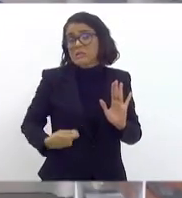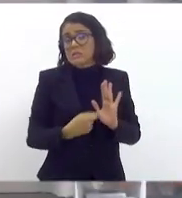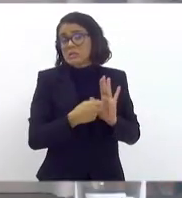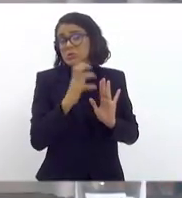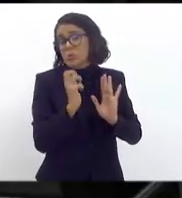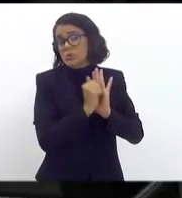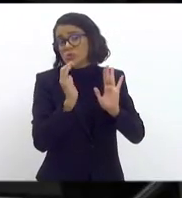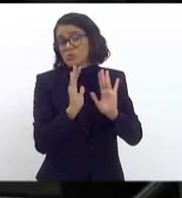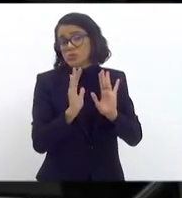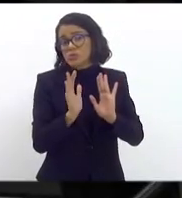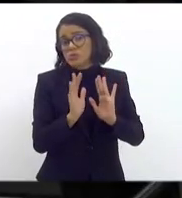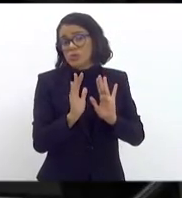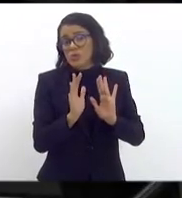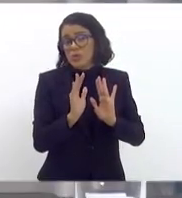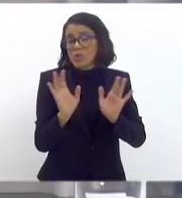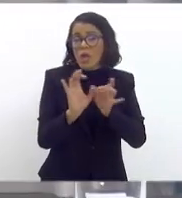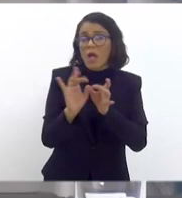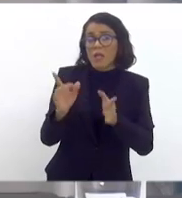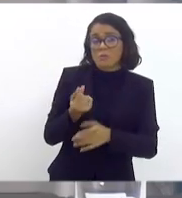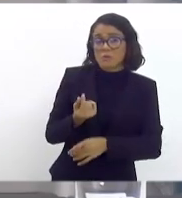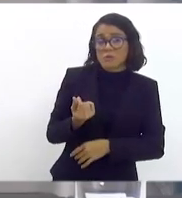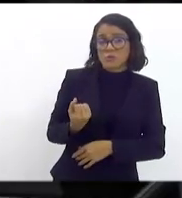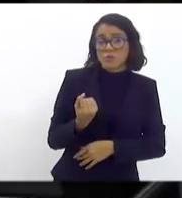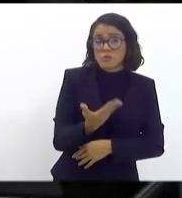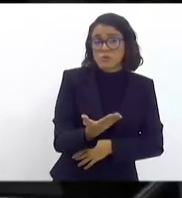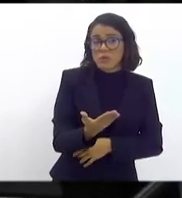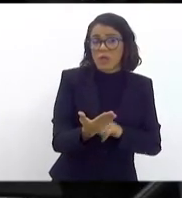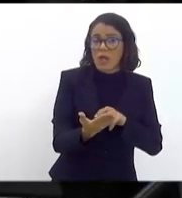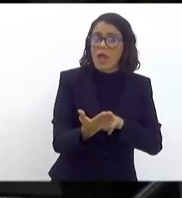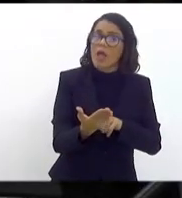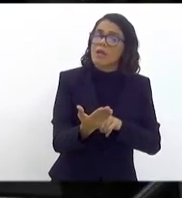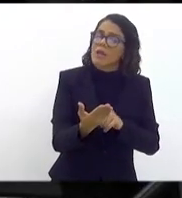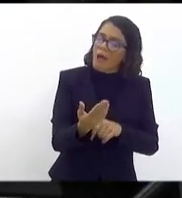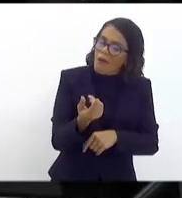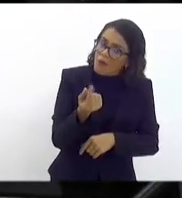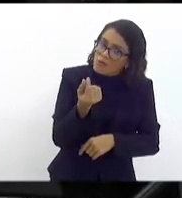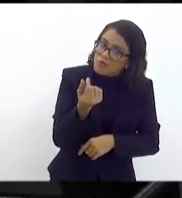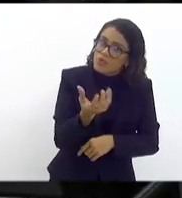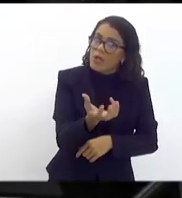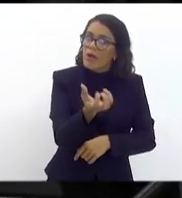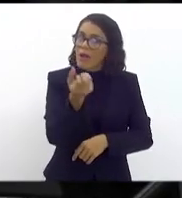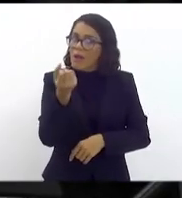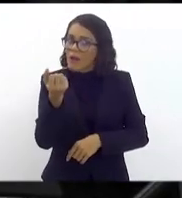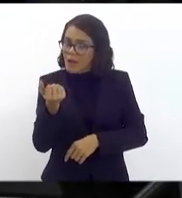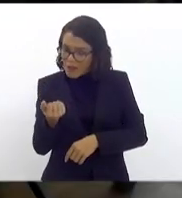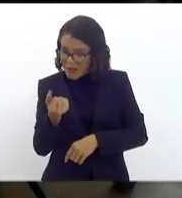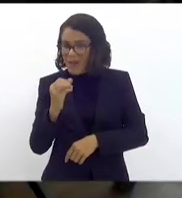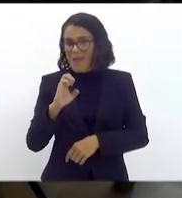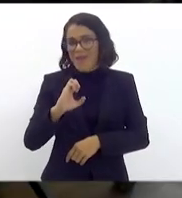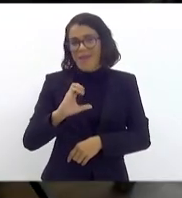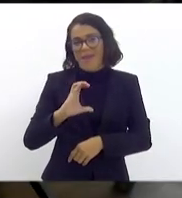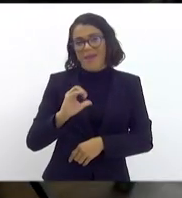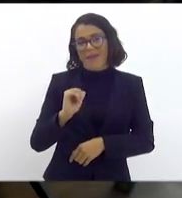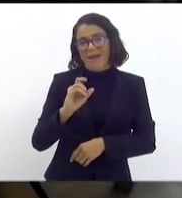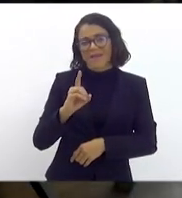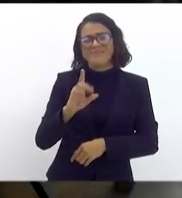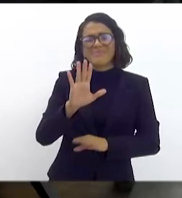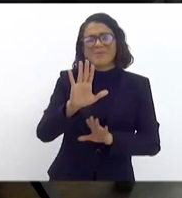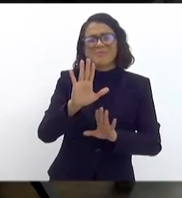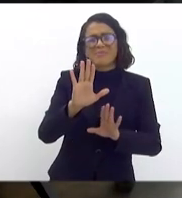dela, certo? Não. Para liberação do crédito. Daqueles créditos arrecadados pelo ECAD. Presidente. Eu gostaria